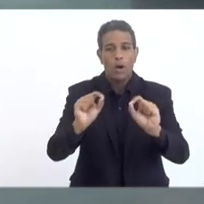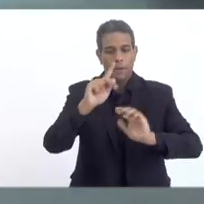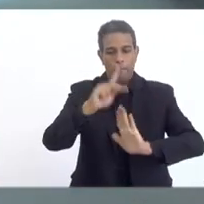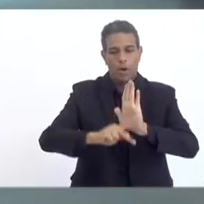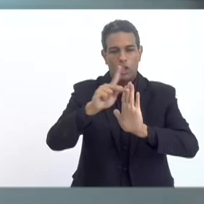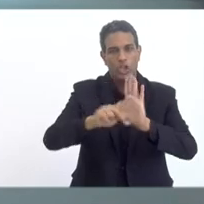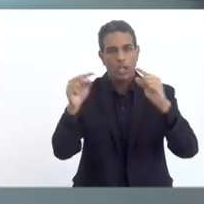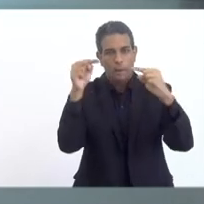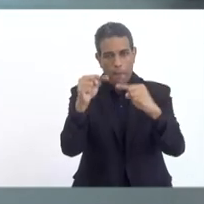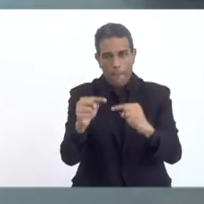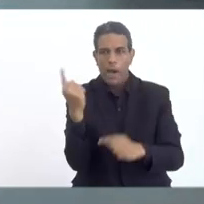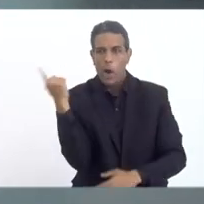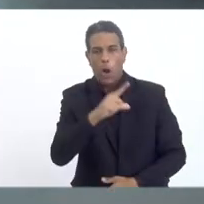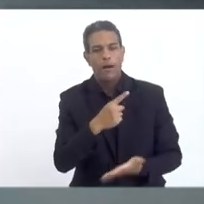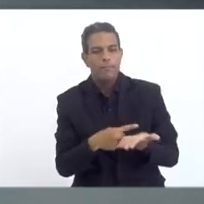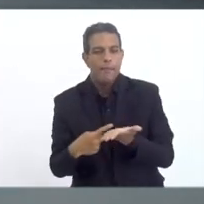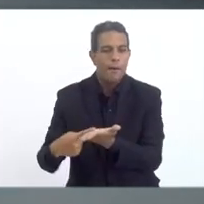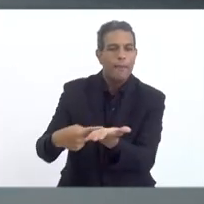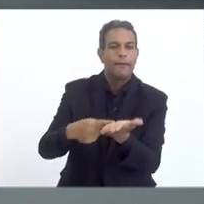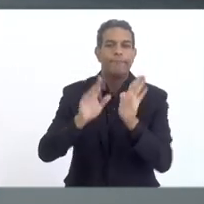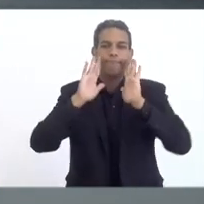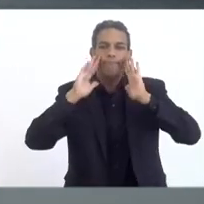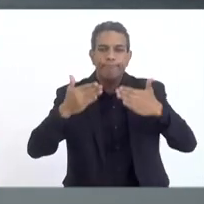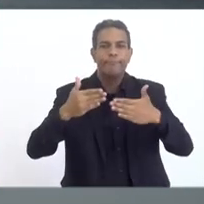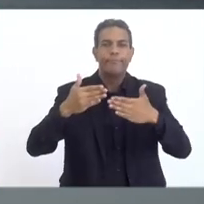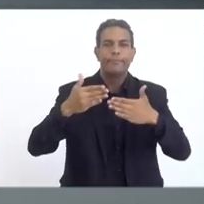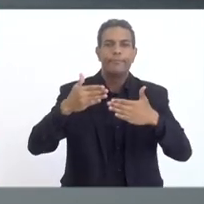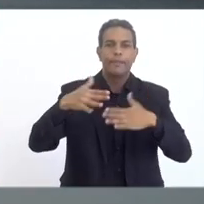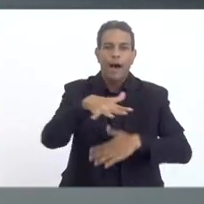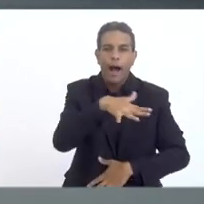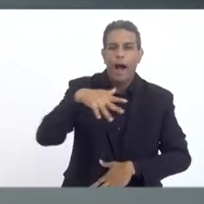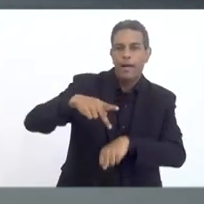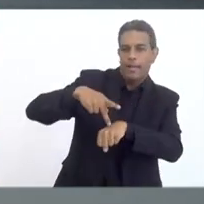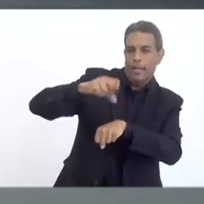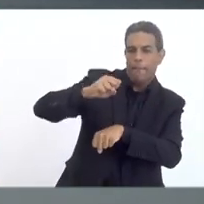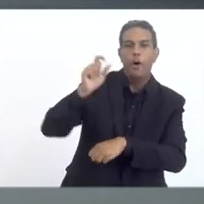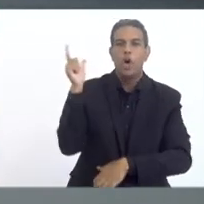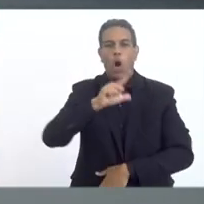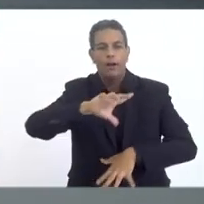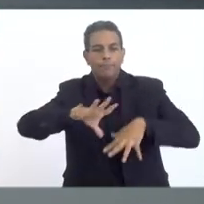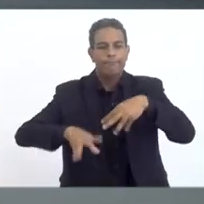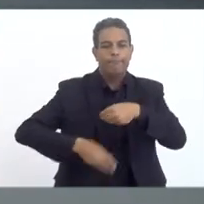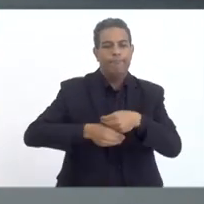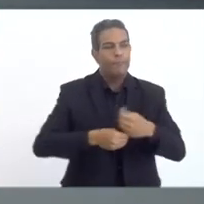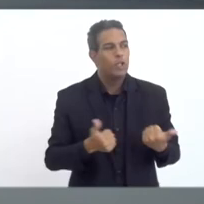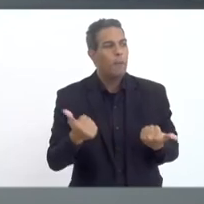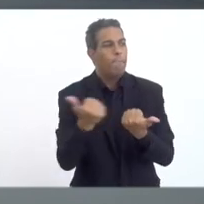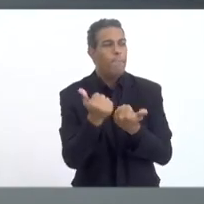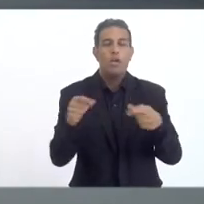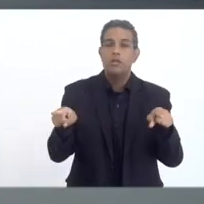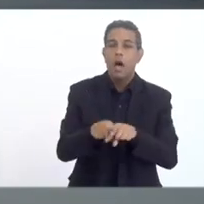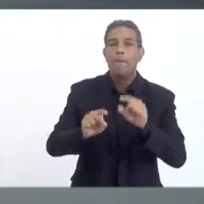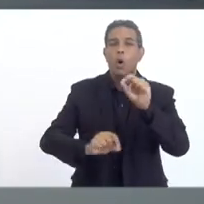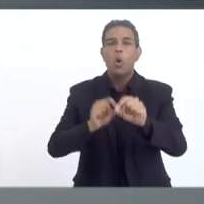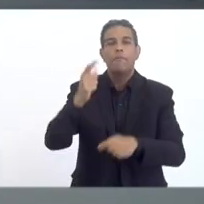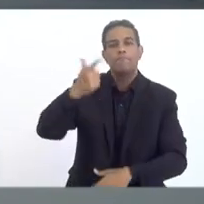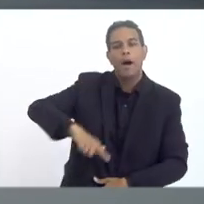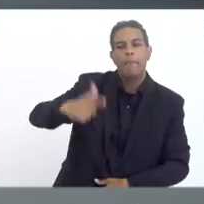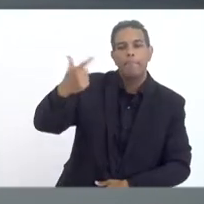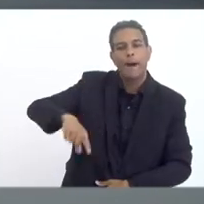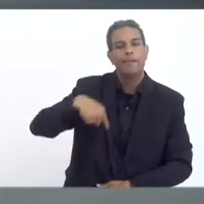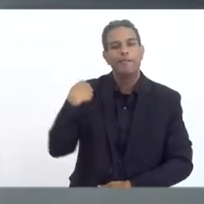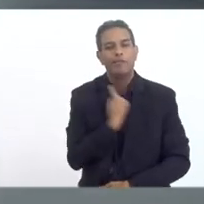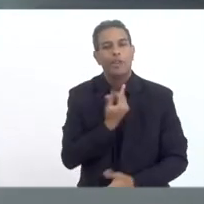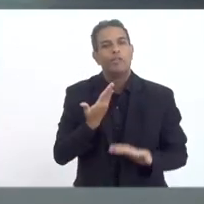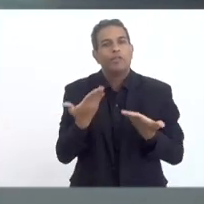projeto de lei, só contempla os especialistas e seria importante a inclusão dos assistentes, que é a outra carreira que